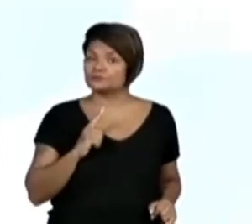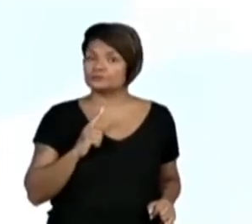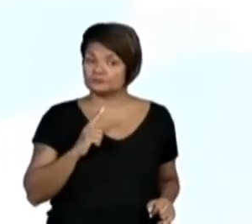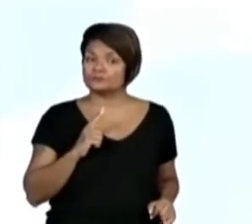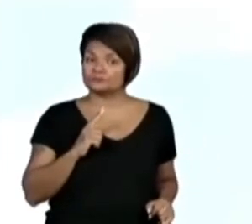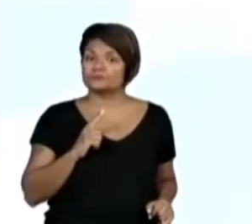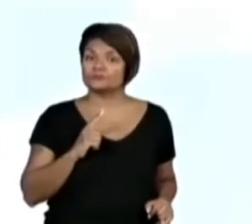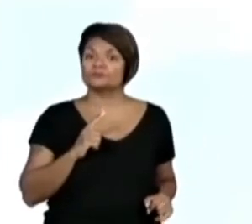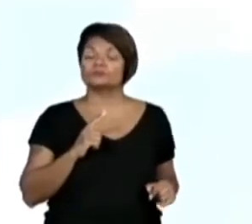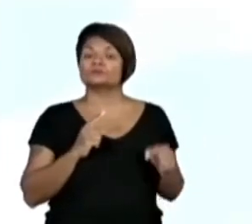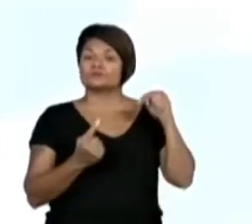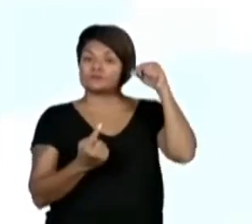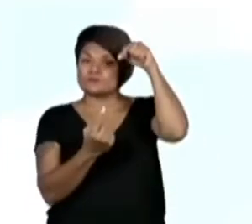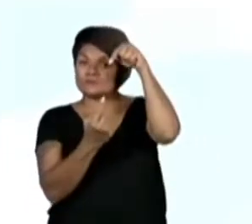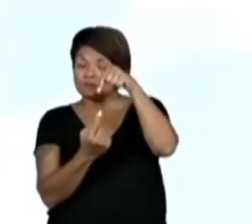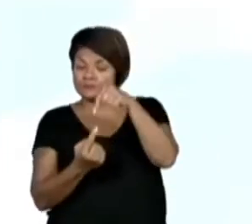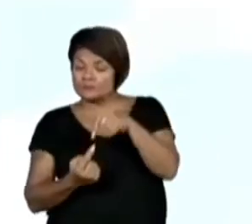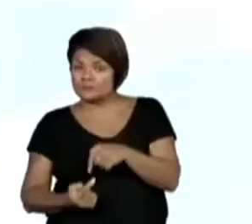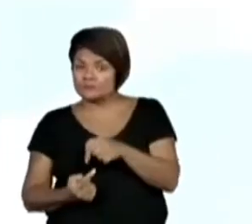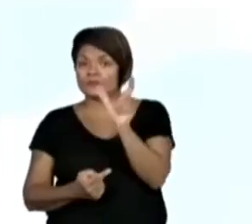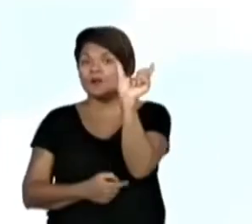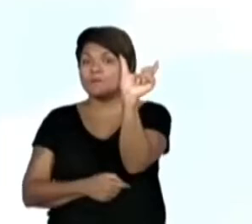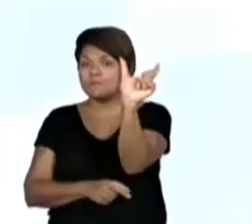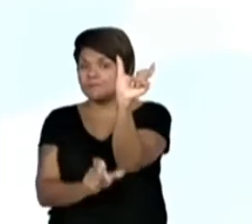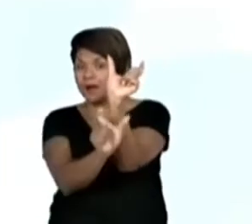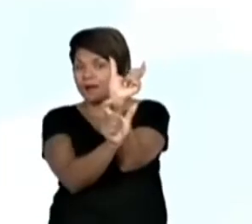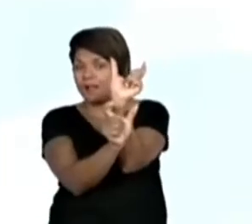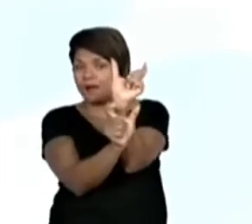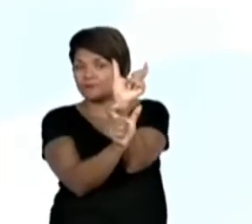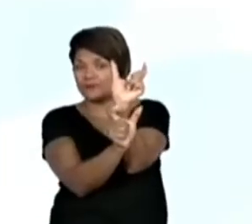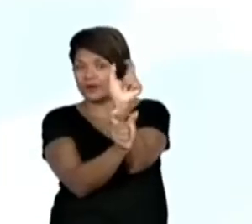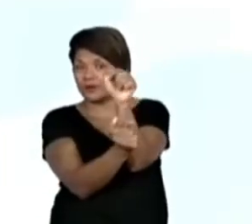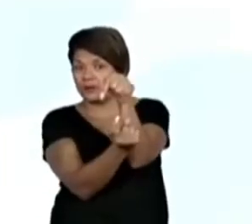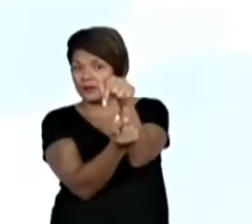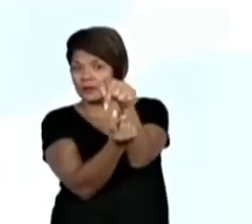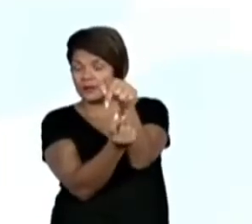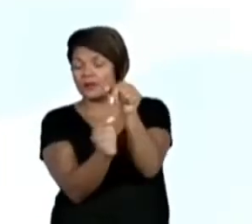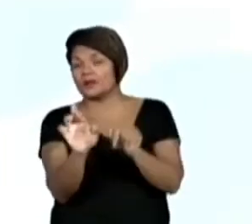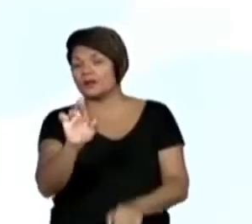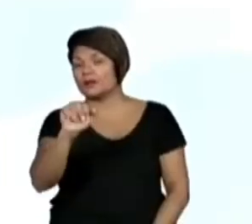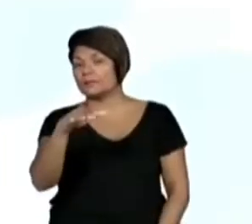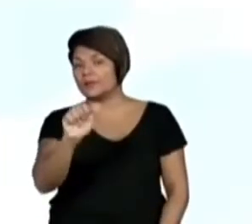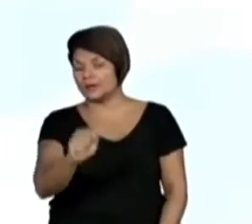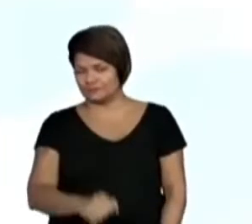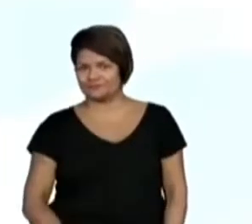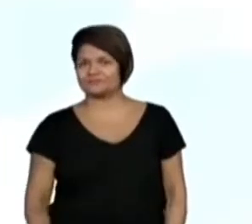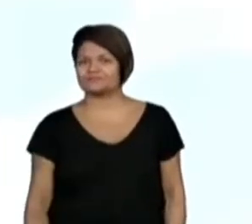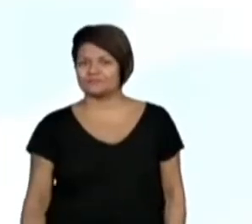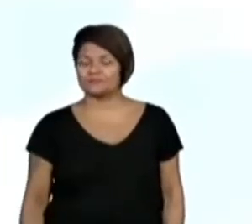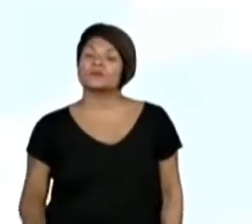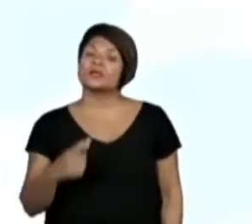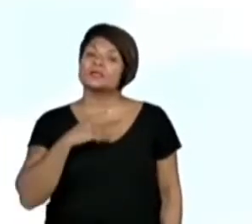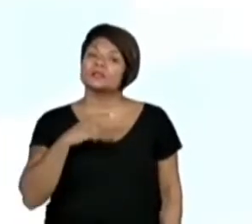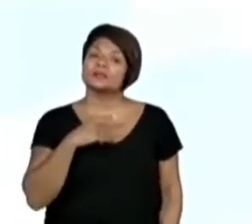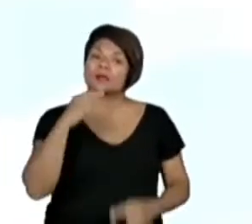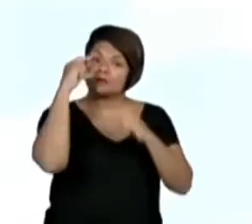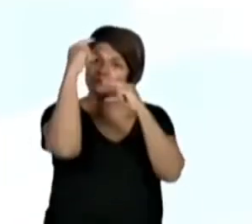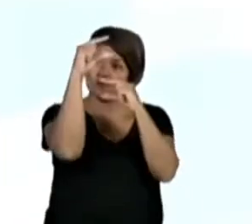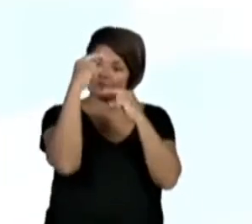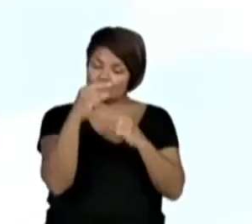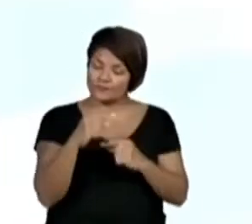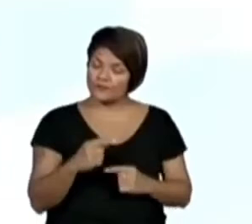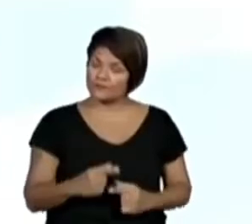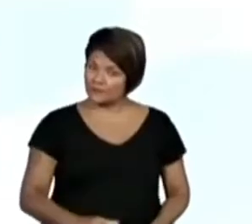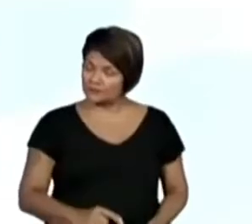rimas. Tem palavras que vão se combinar no som. Eu tenho os versos, que é cada linha